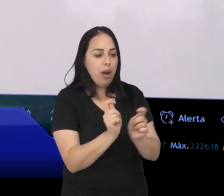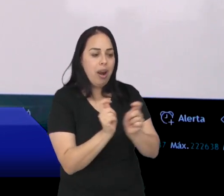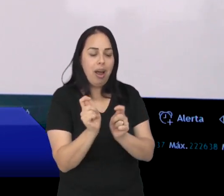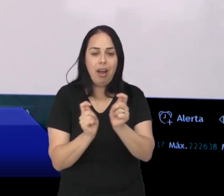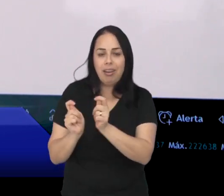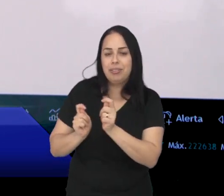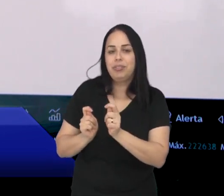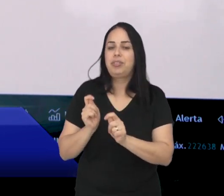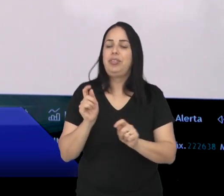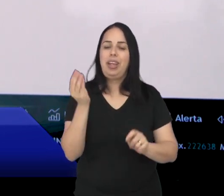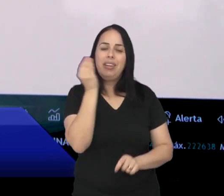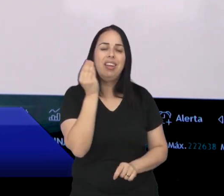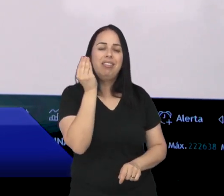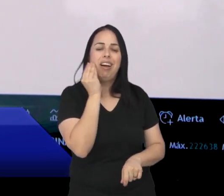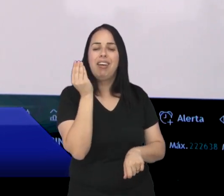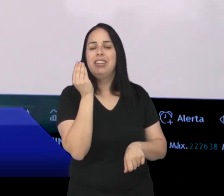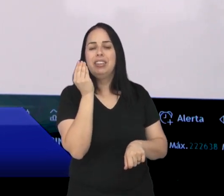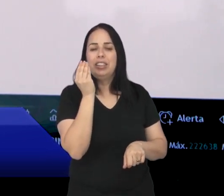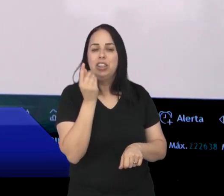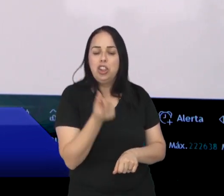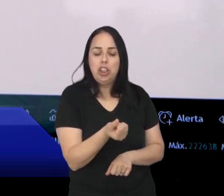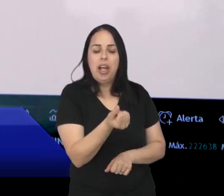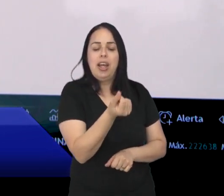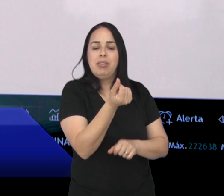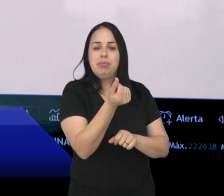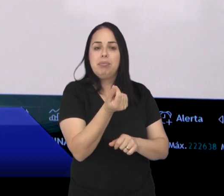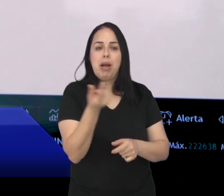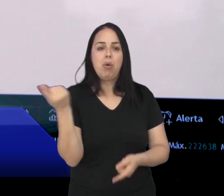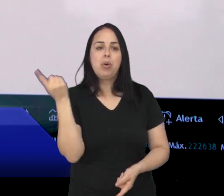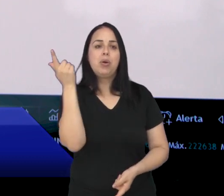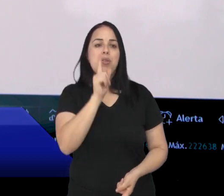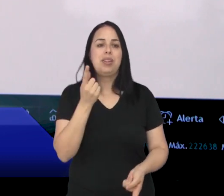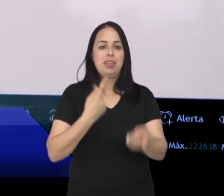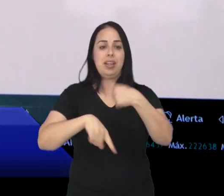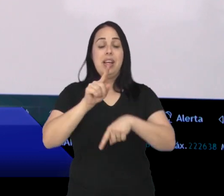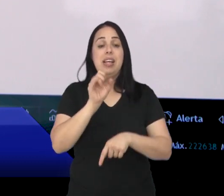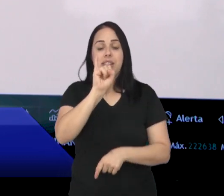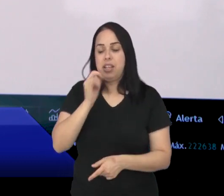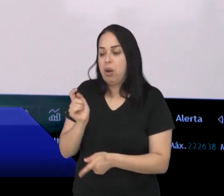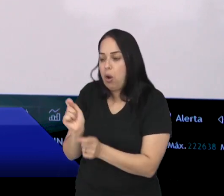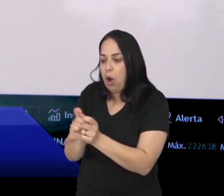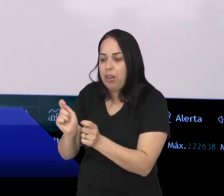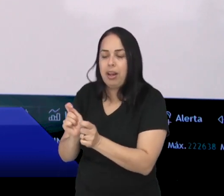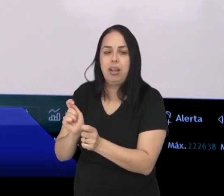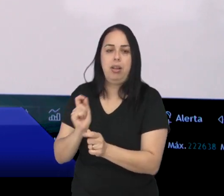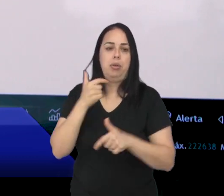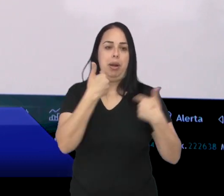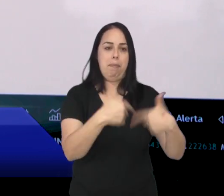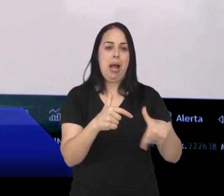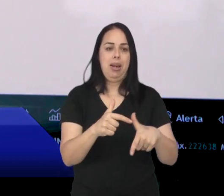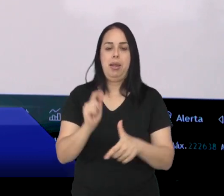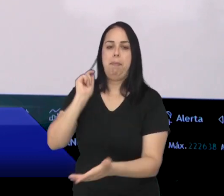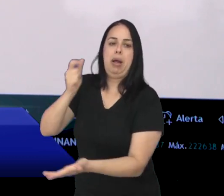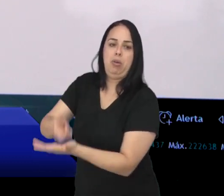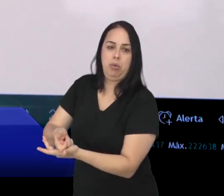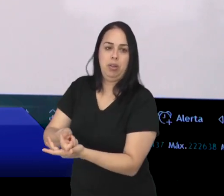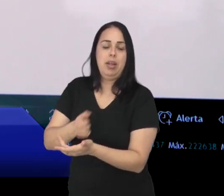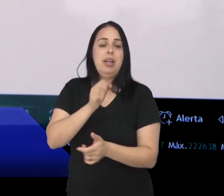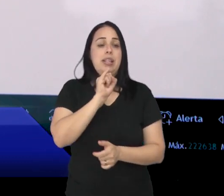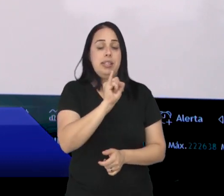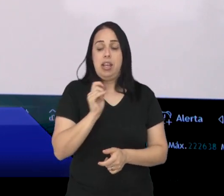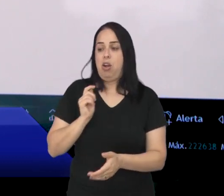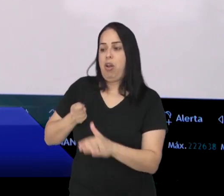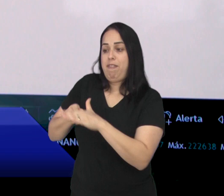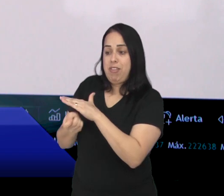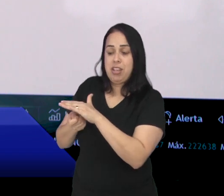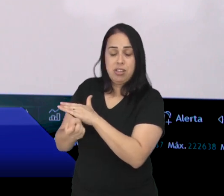o controlar, investir e fazer mais dinheiro. Porque dessa forma a gente prospera cada vez mais. Se eu só controlo, eu vou trabalhar e pagar a conta, não enriqueço. Se eu só